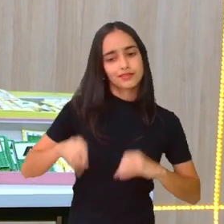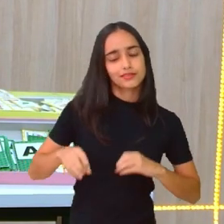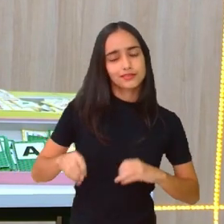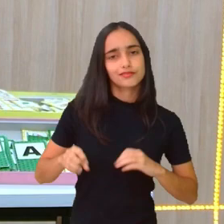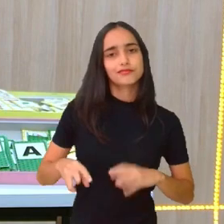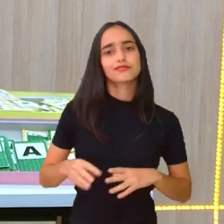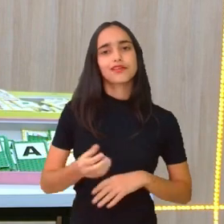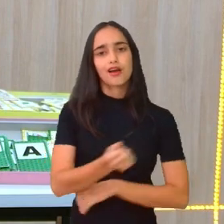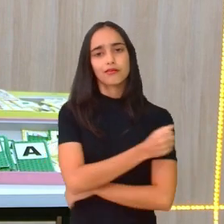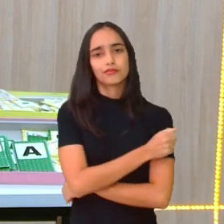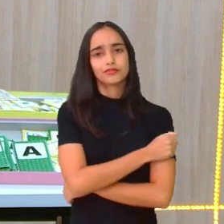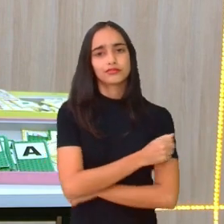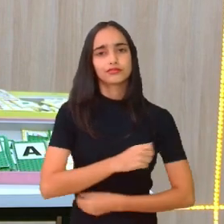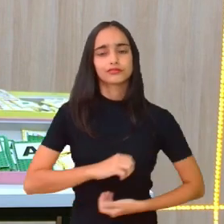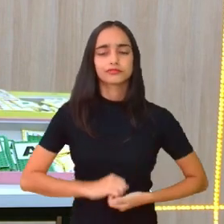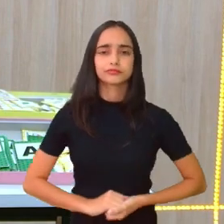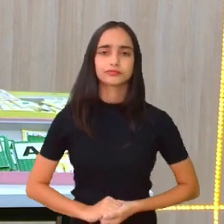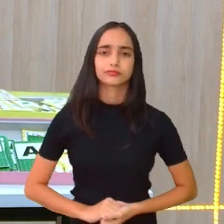com dislexia.